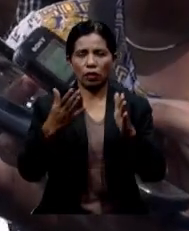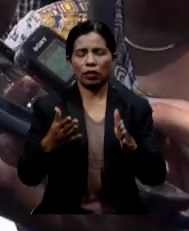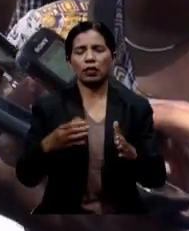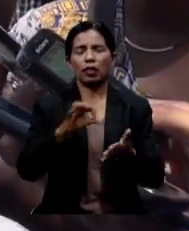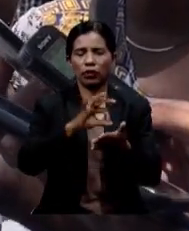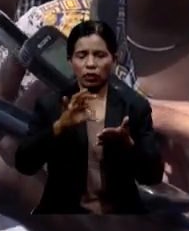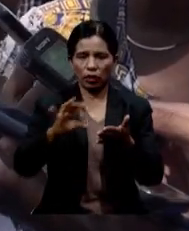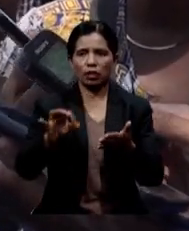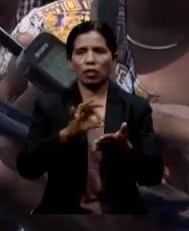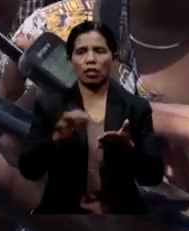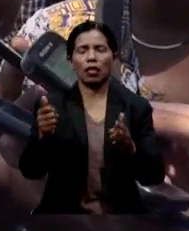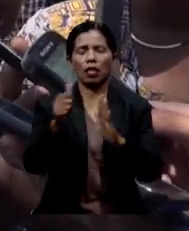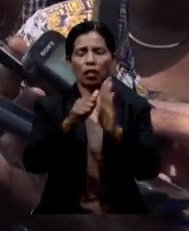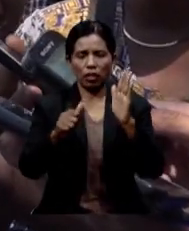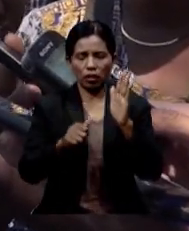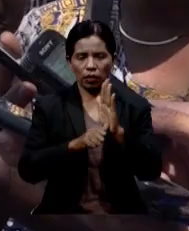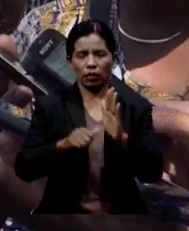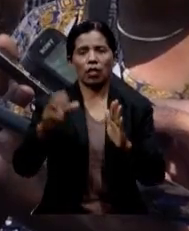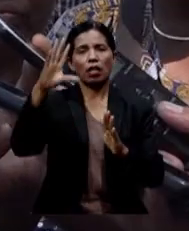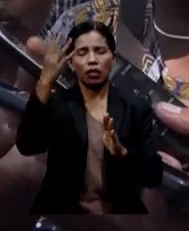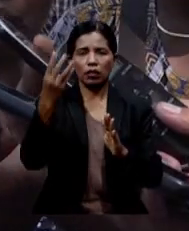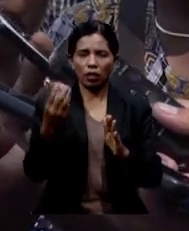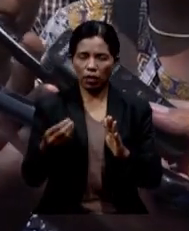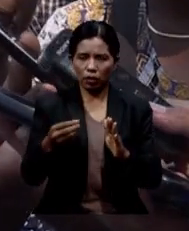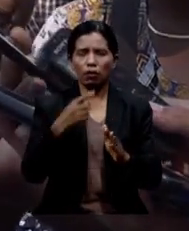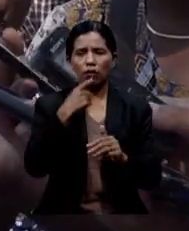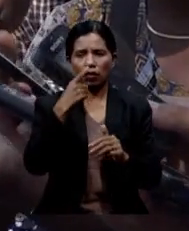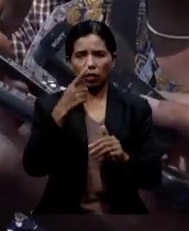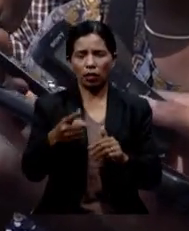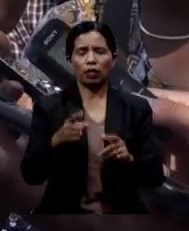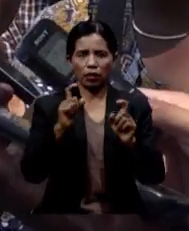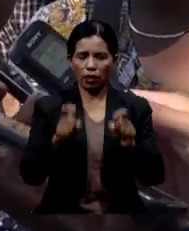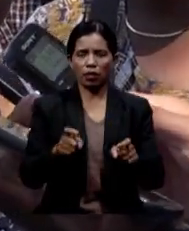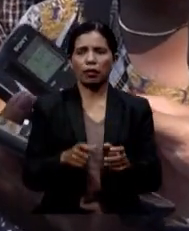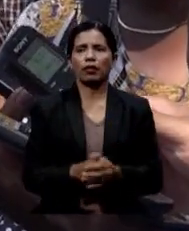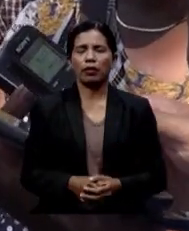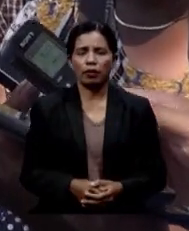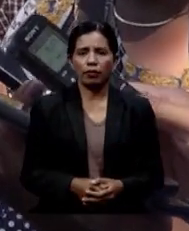Hakere, artigo bom de Jakarta Post, até tem que não é do para